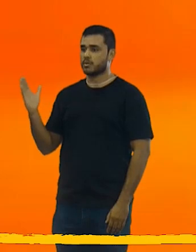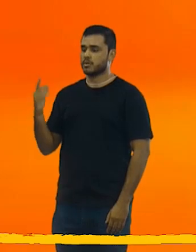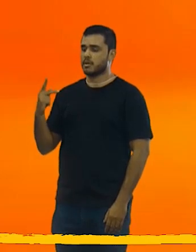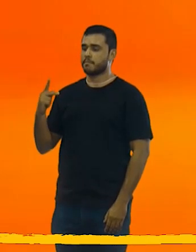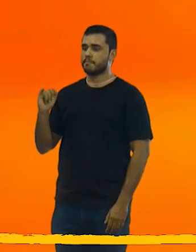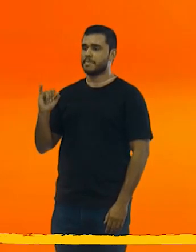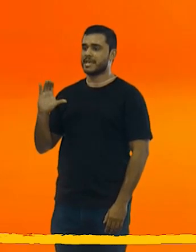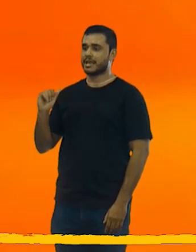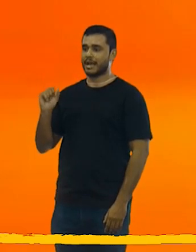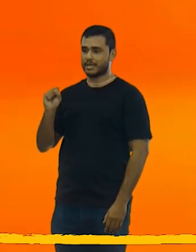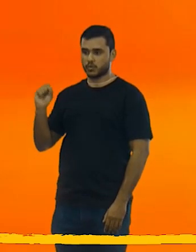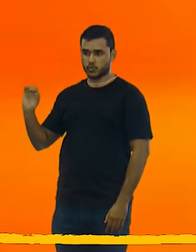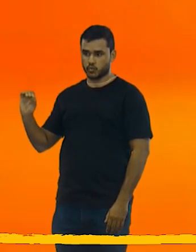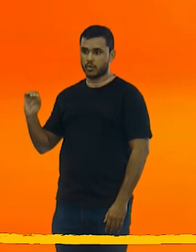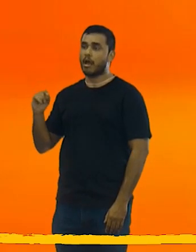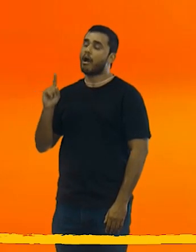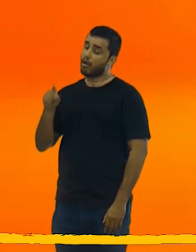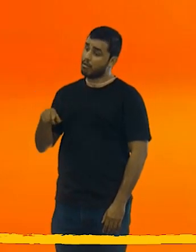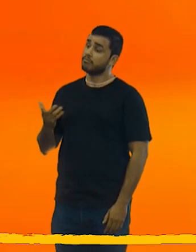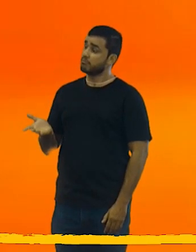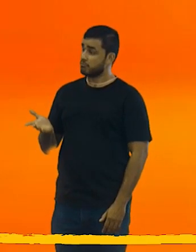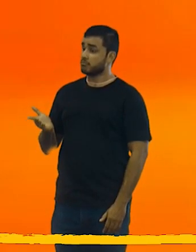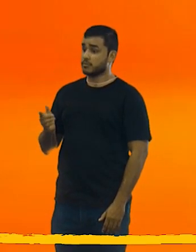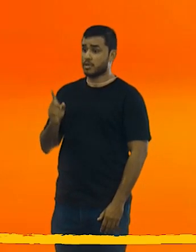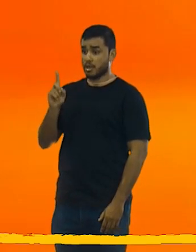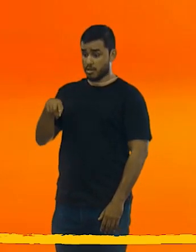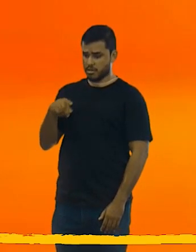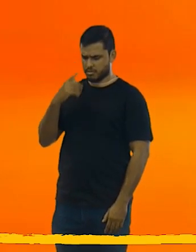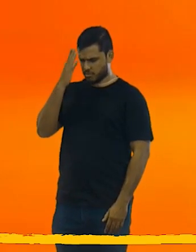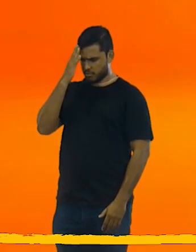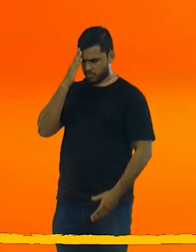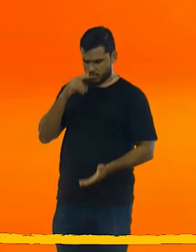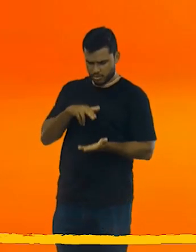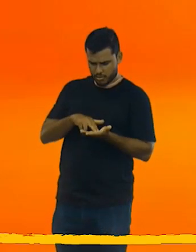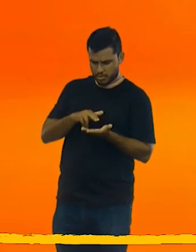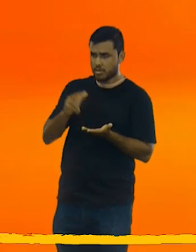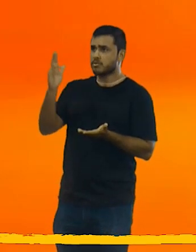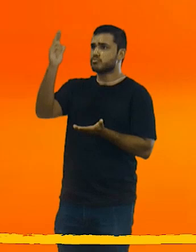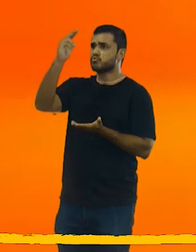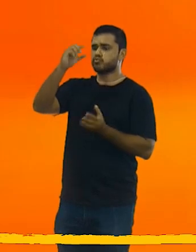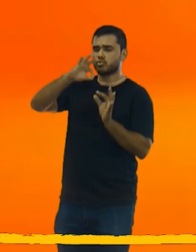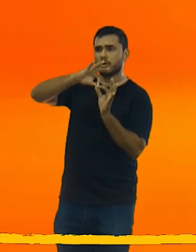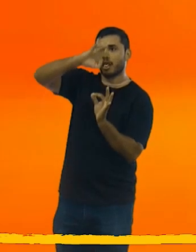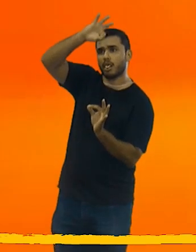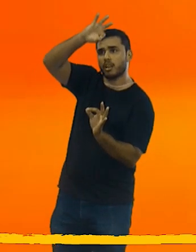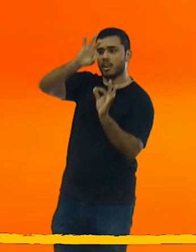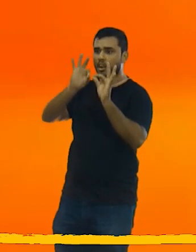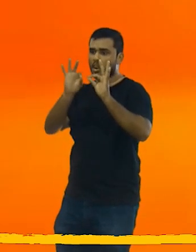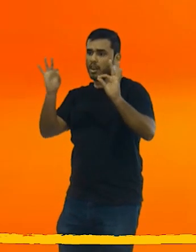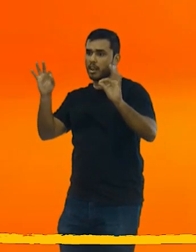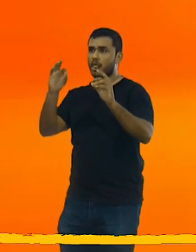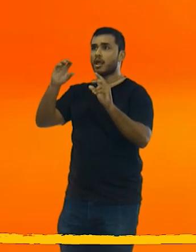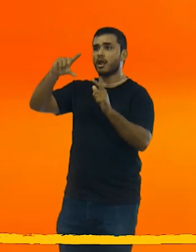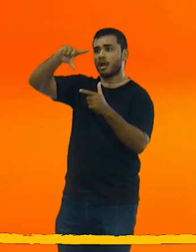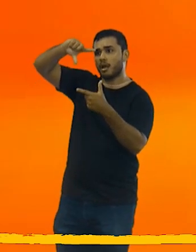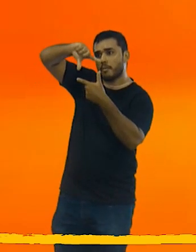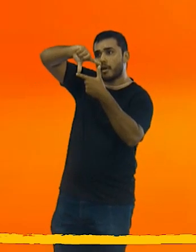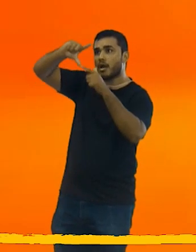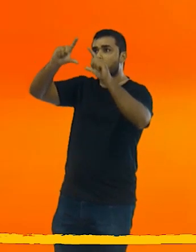de planos. Cubismo, Picasso, geometrização. Vamos agora